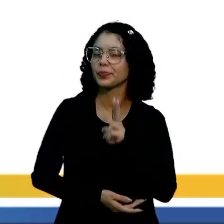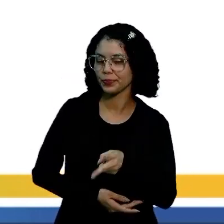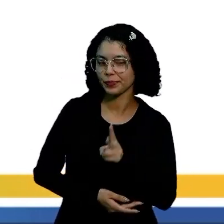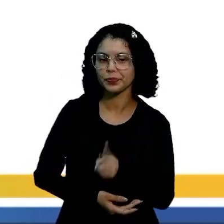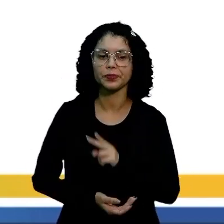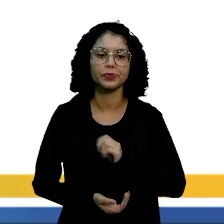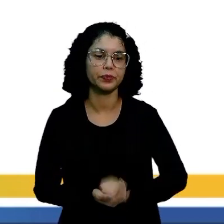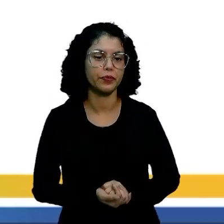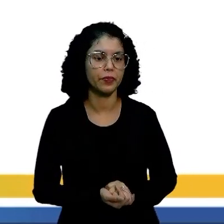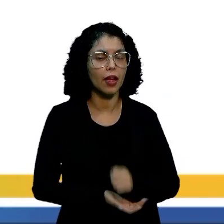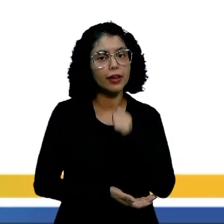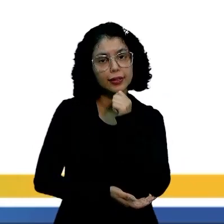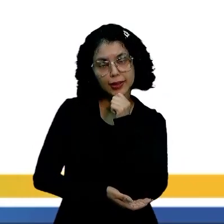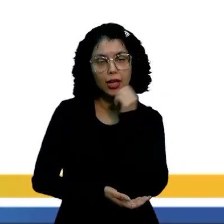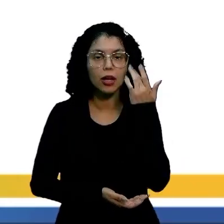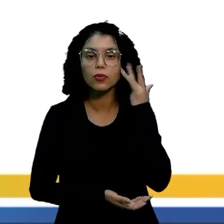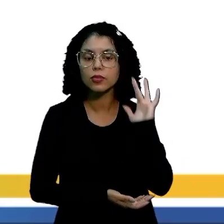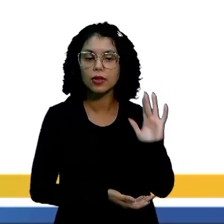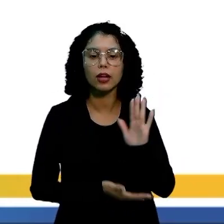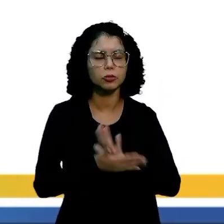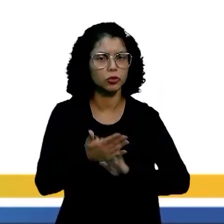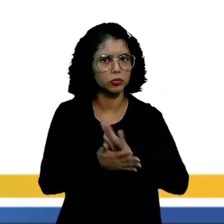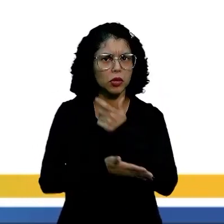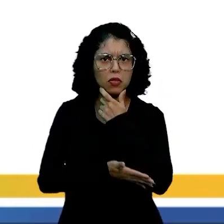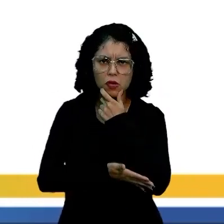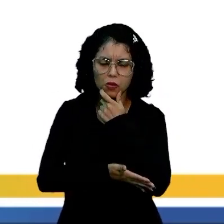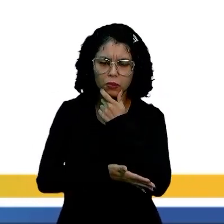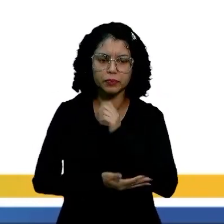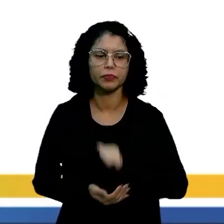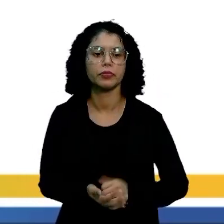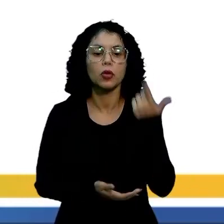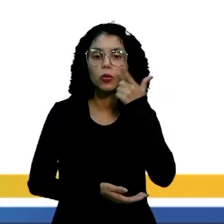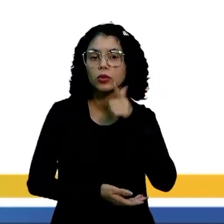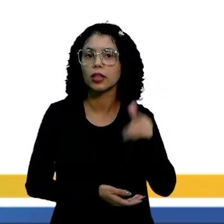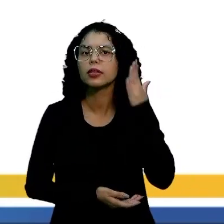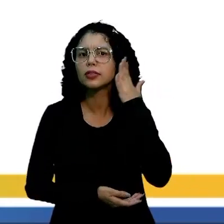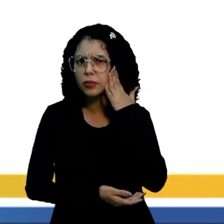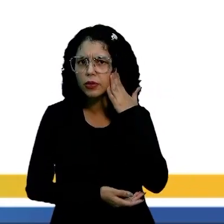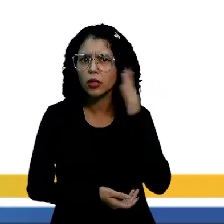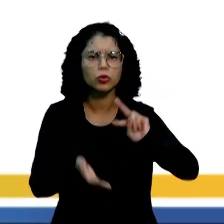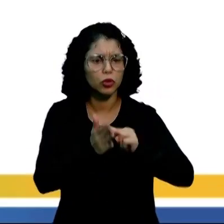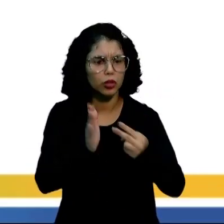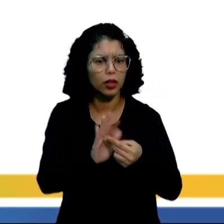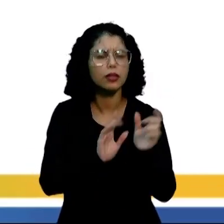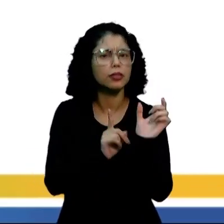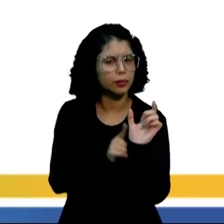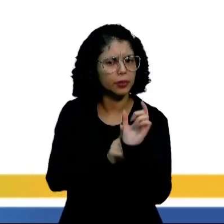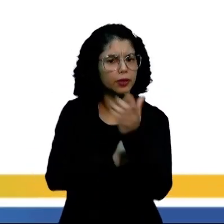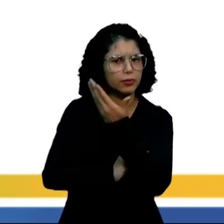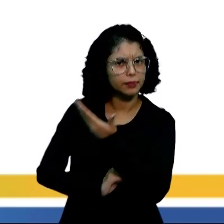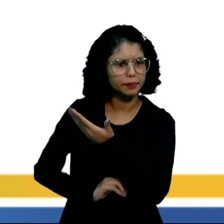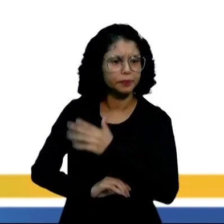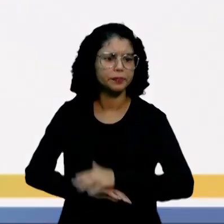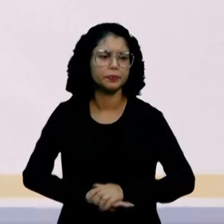que elas afirmem que não sabem de nada de inglês, elas conseguem entender o significado dessas